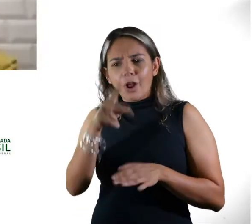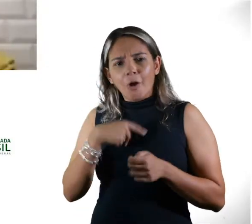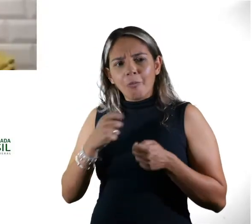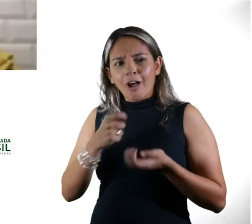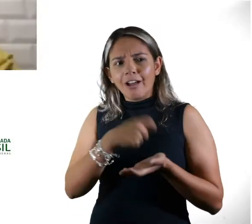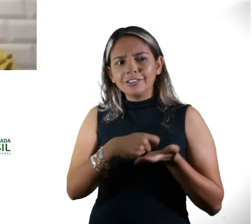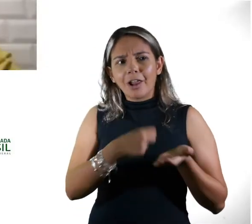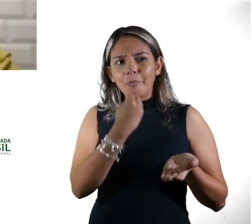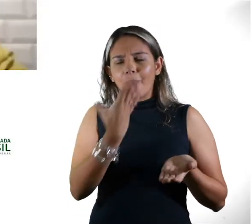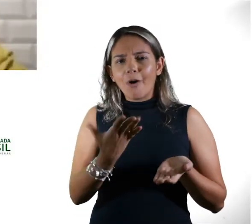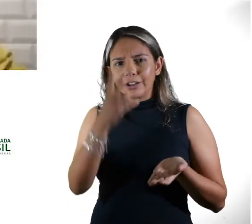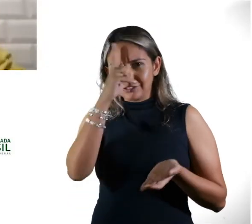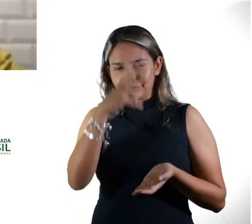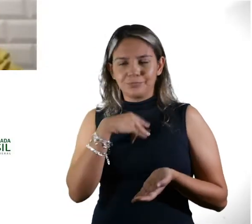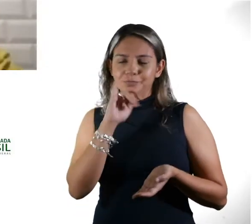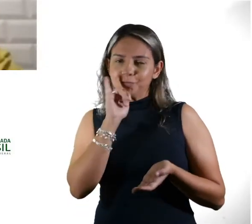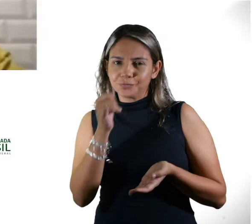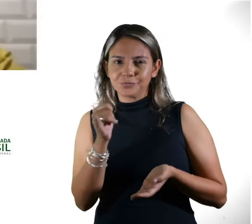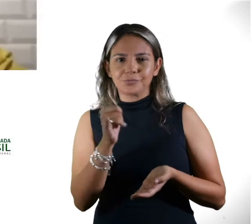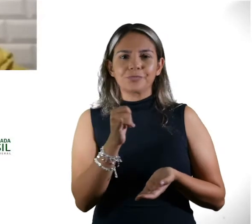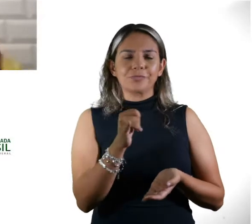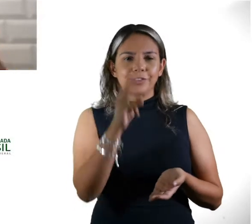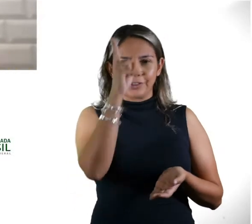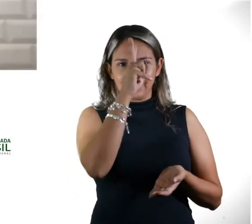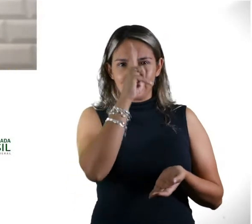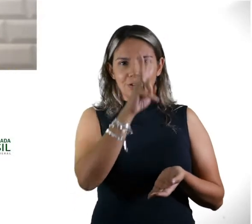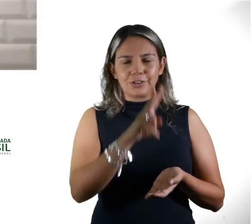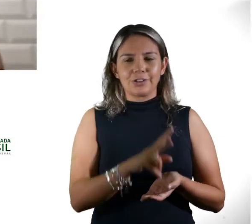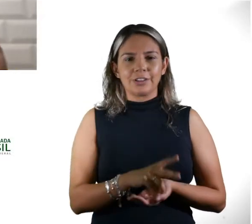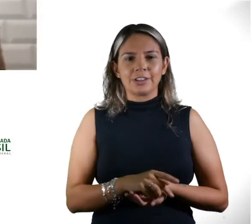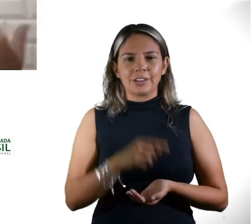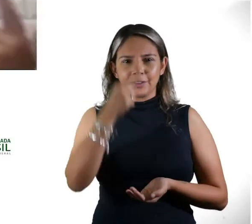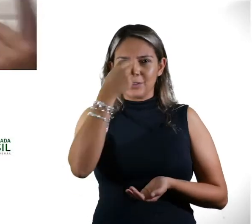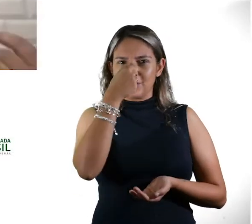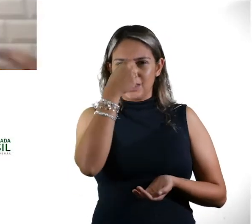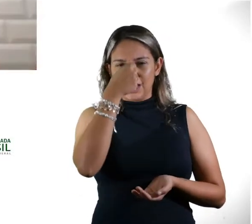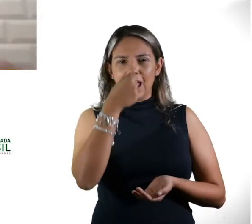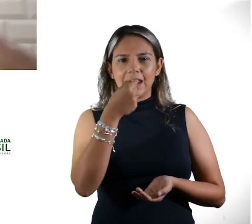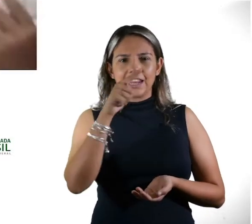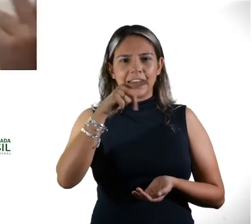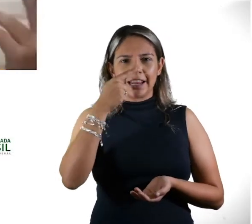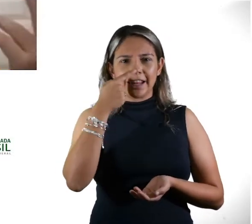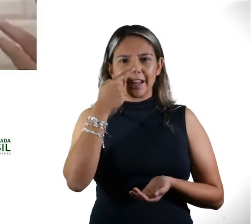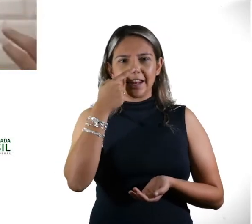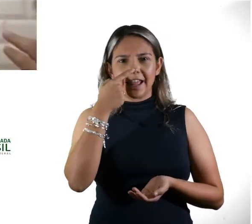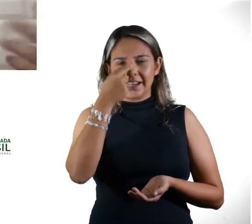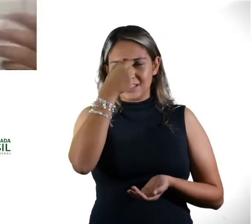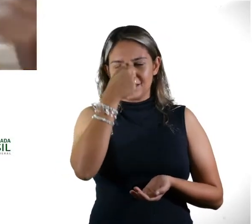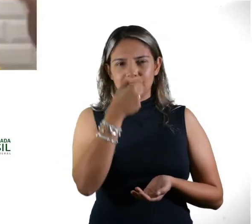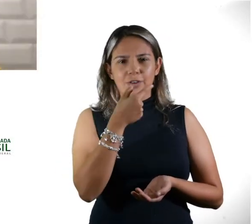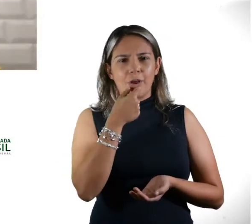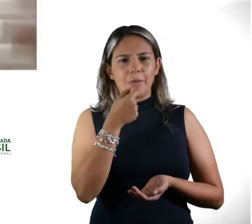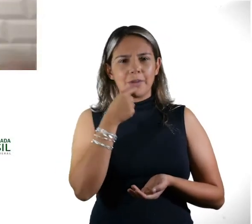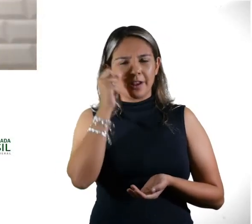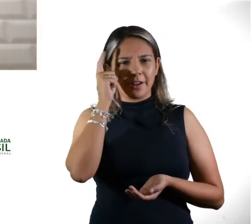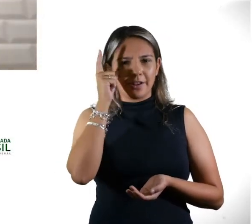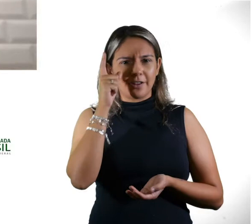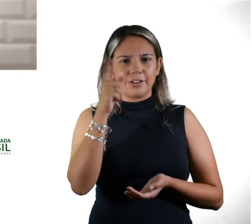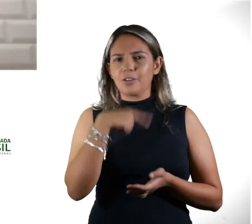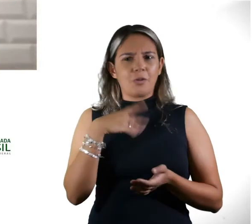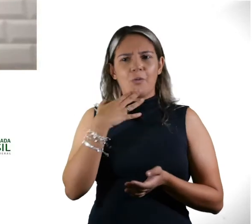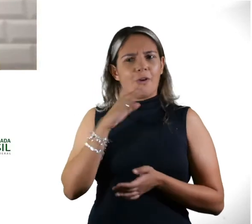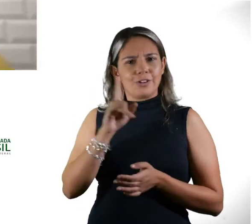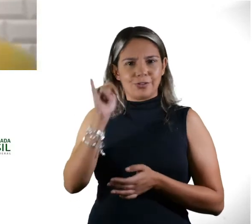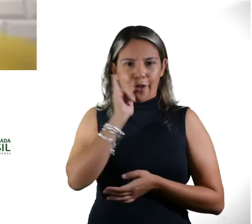por exemplo, estava-lhe a contar, tu conheces aquela história do Gogol, do nariz, o homem que acorda? Não, conta aí, conta